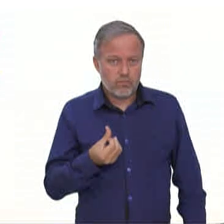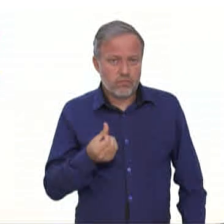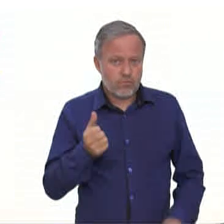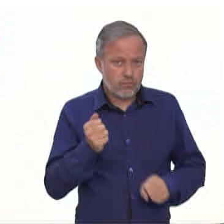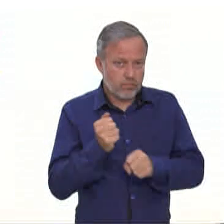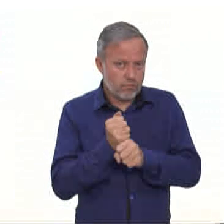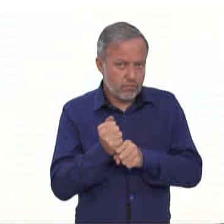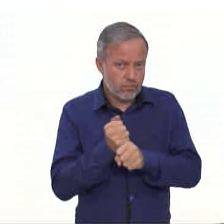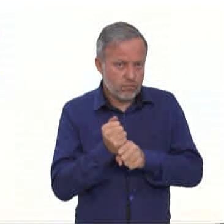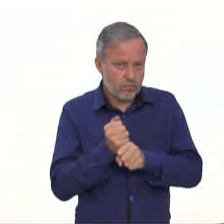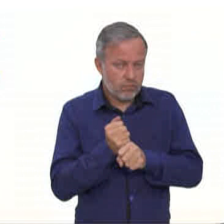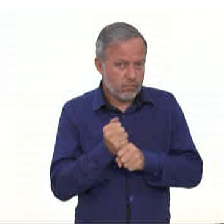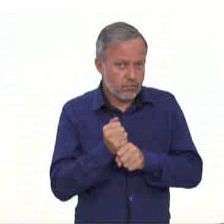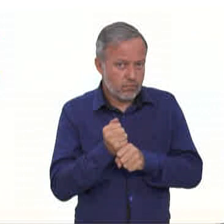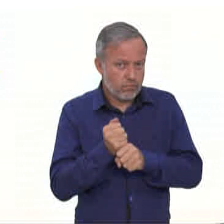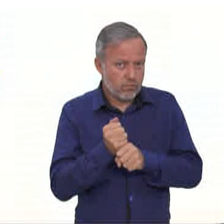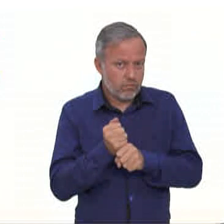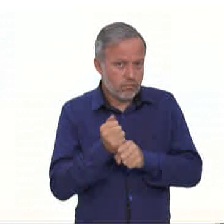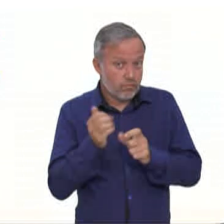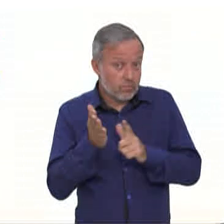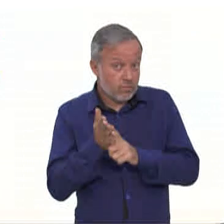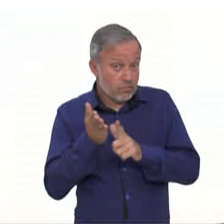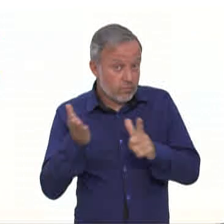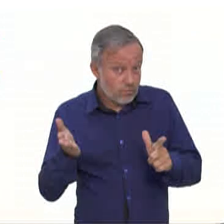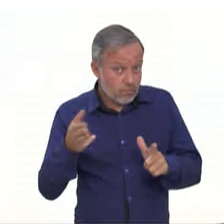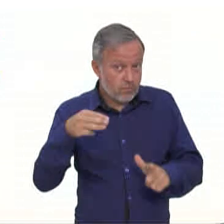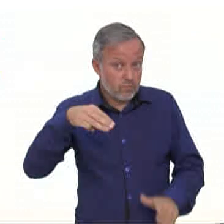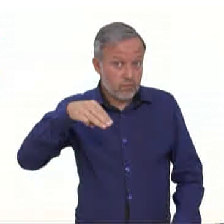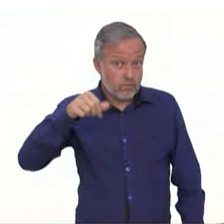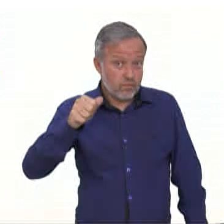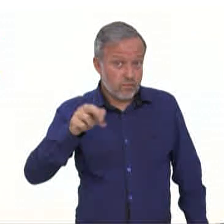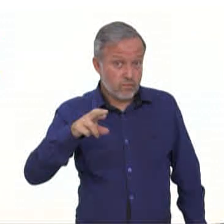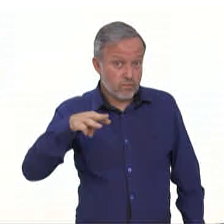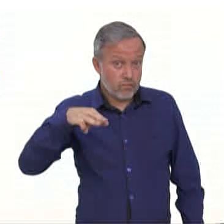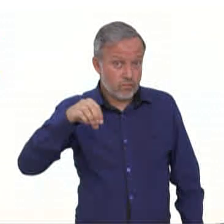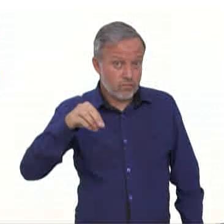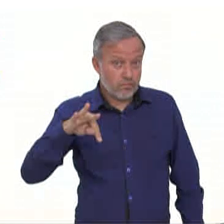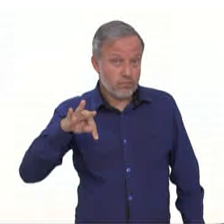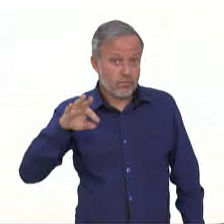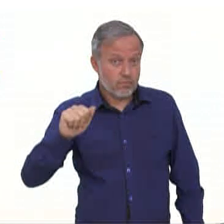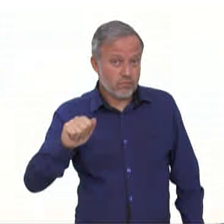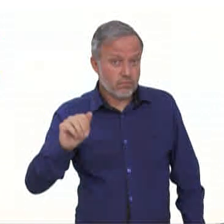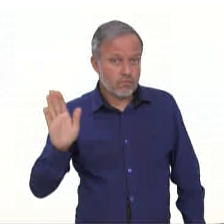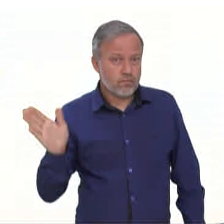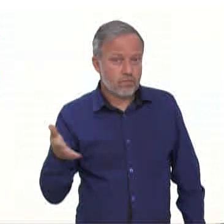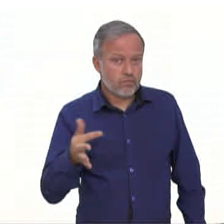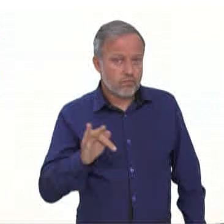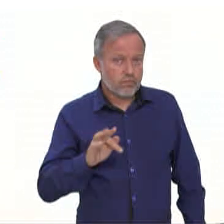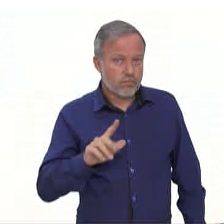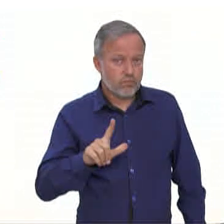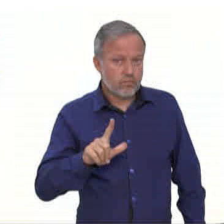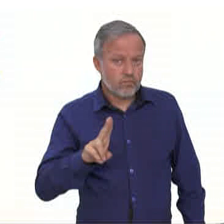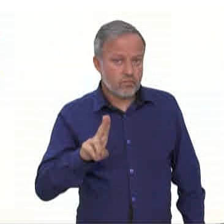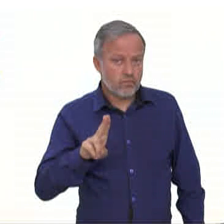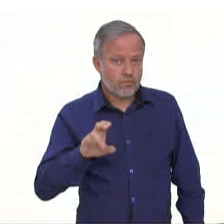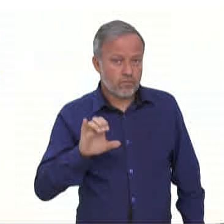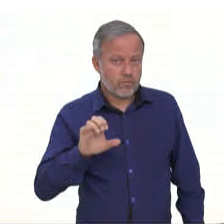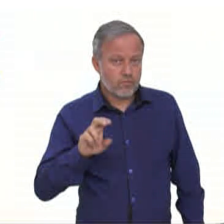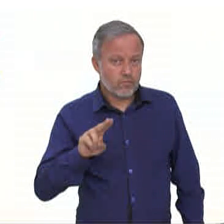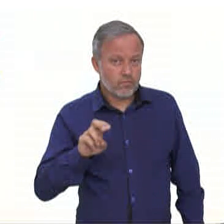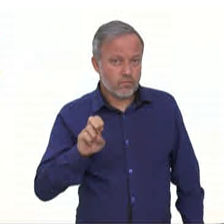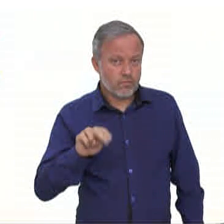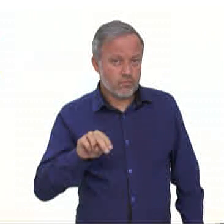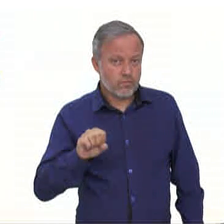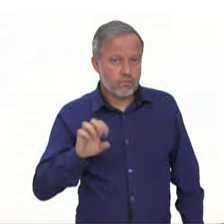poema Ela no jornal Marmota Fluminense. Na época, a livraria Paula Brito